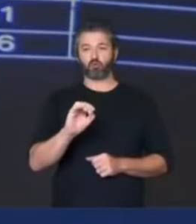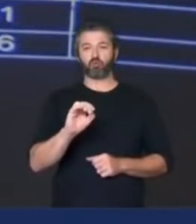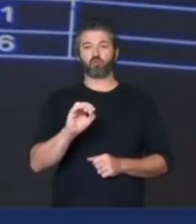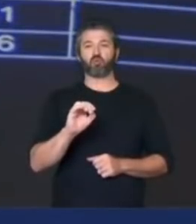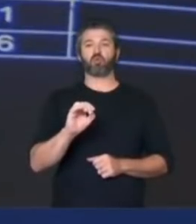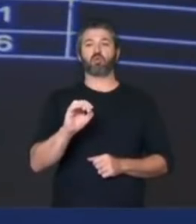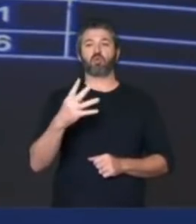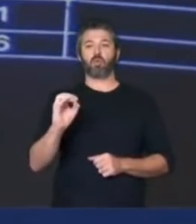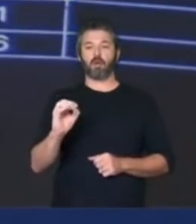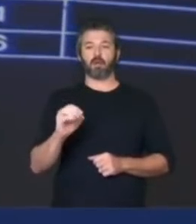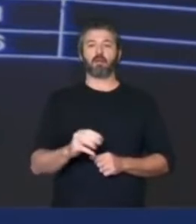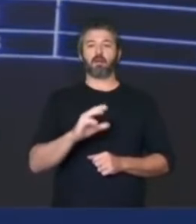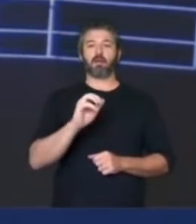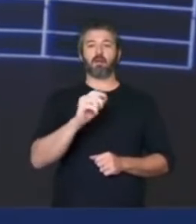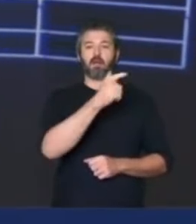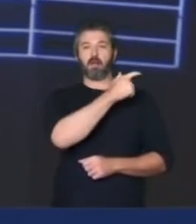40, deputado